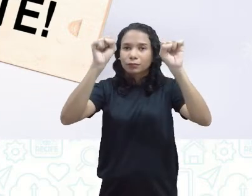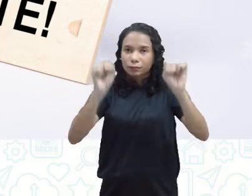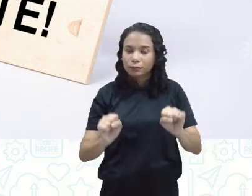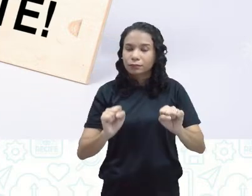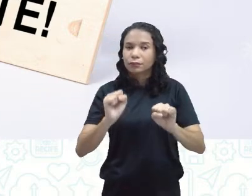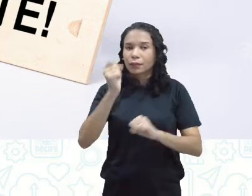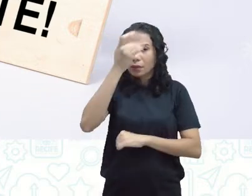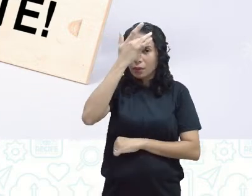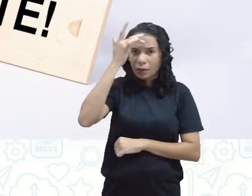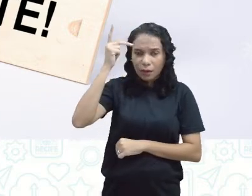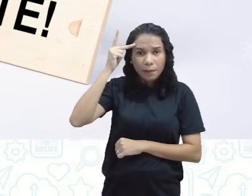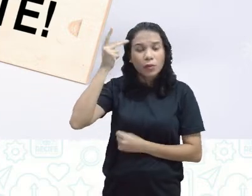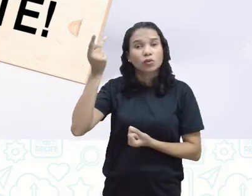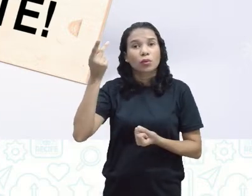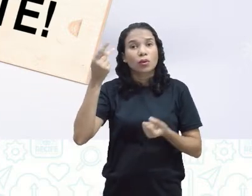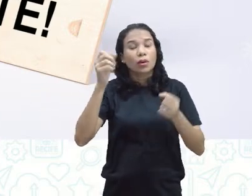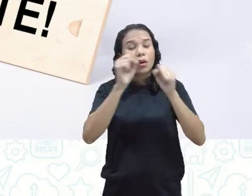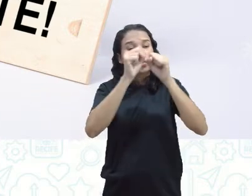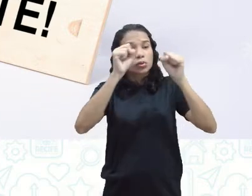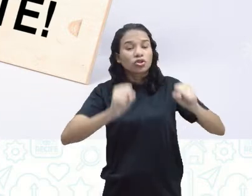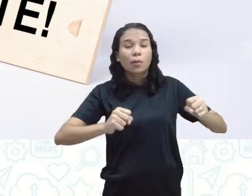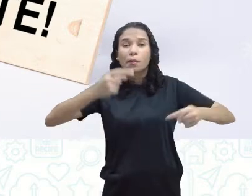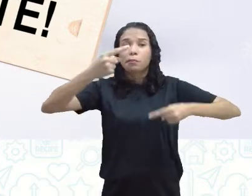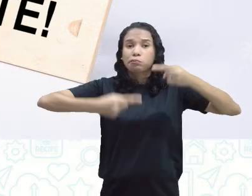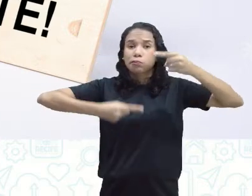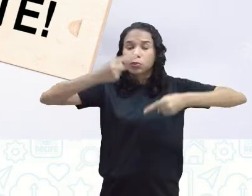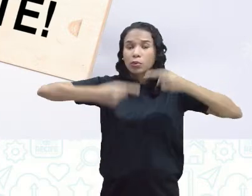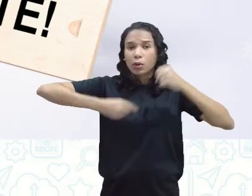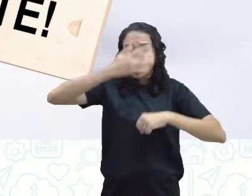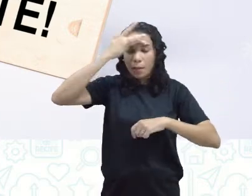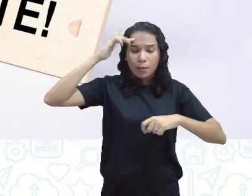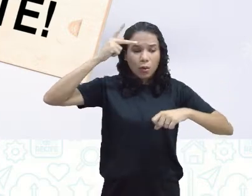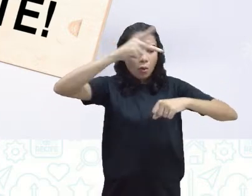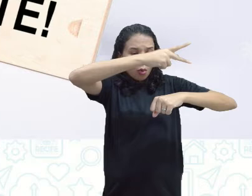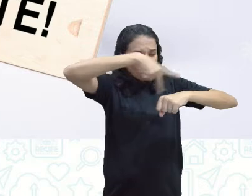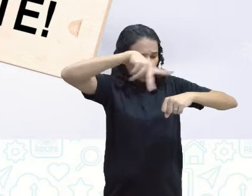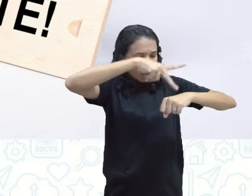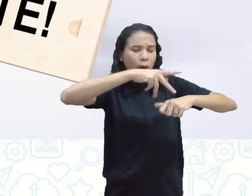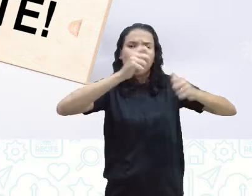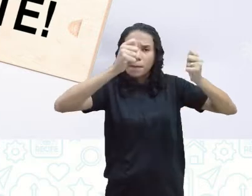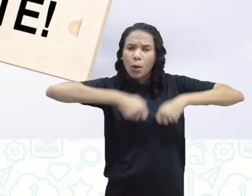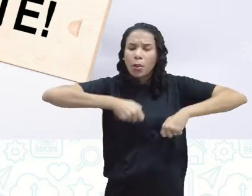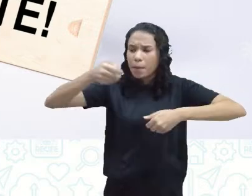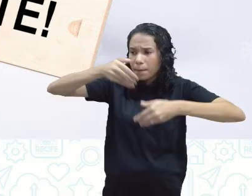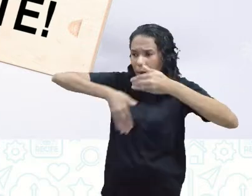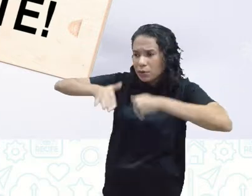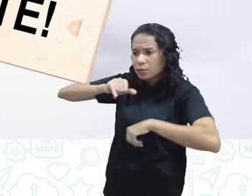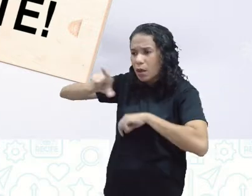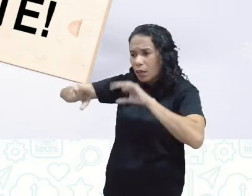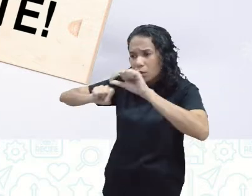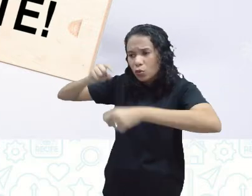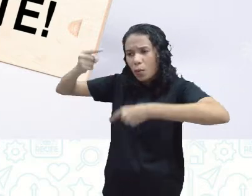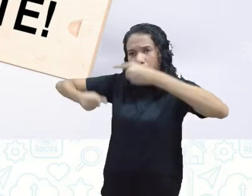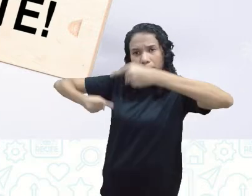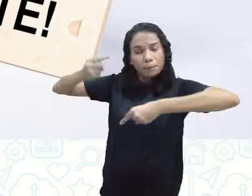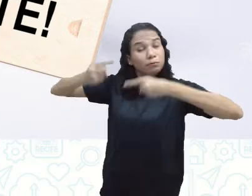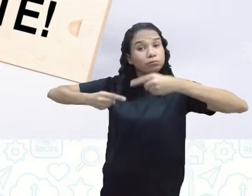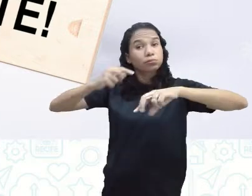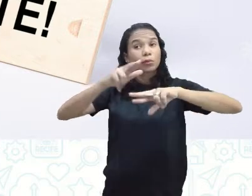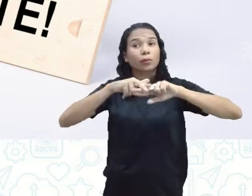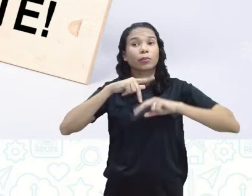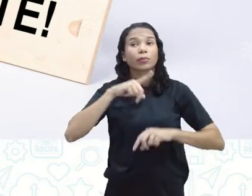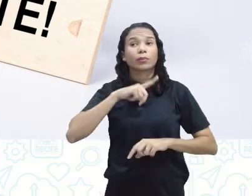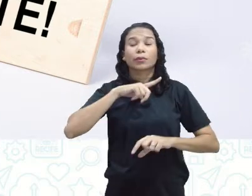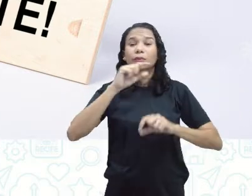que as pessoas, um sistema político em que as pessoas de um país podem participar da vida política. Então,